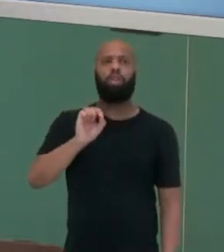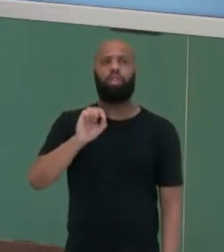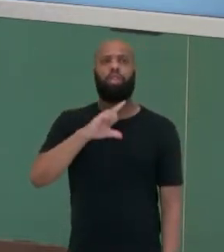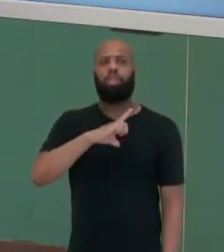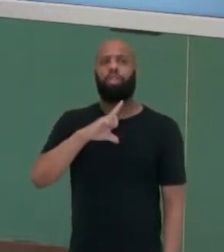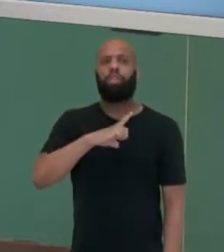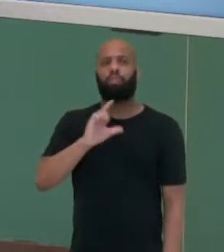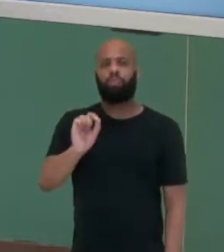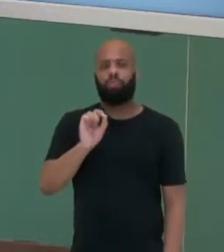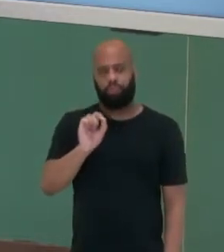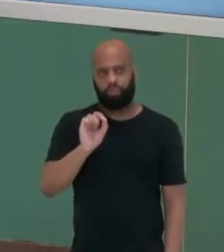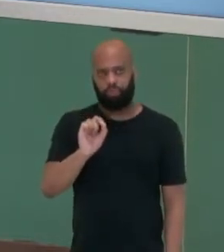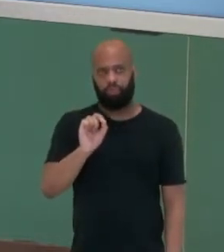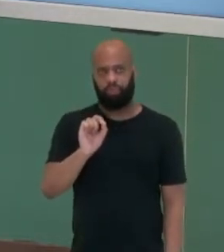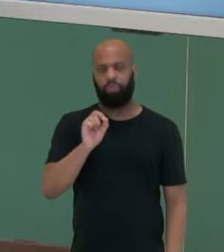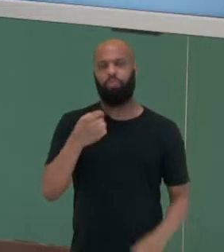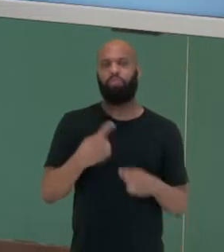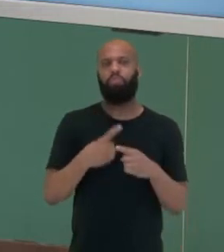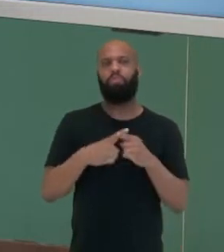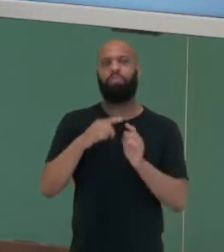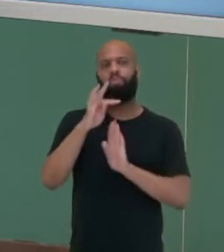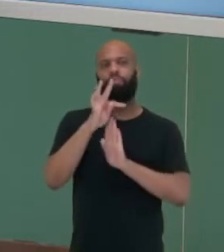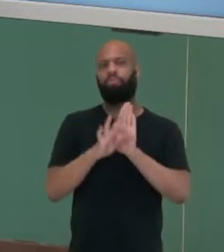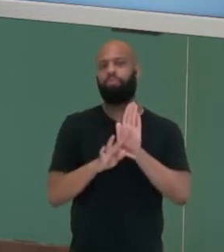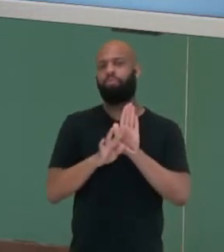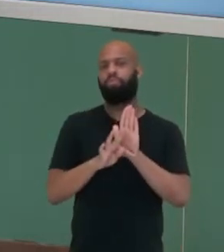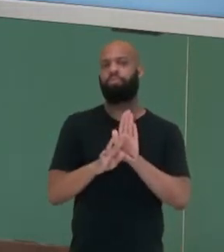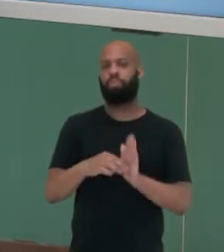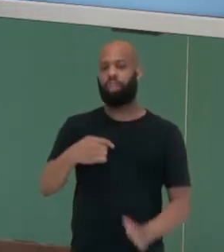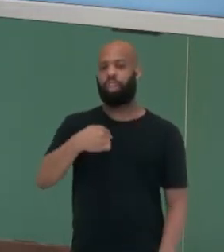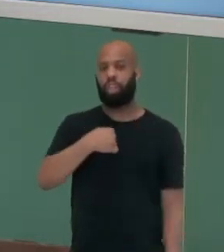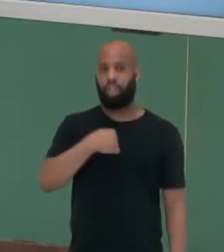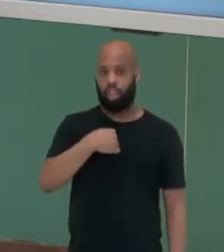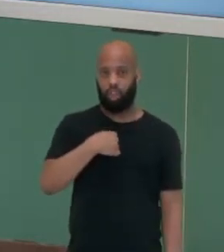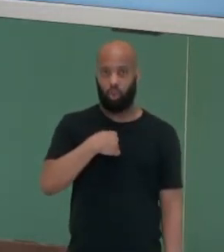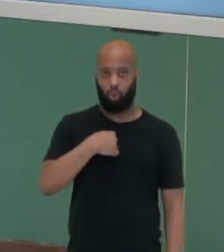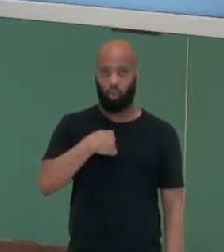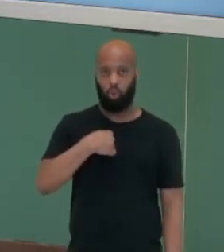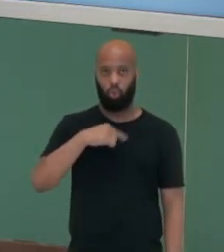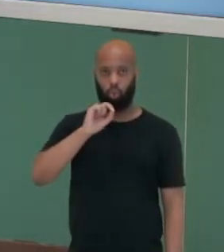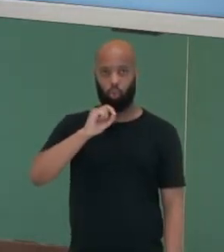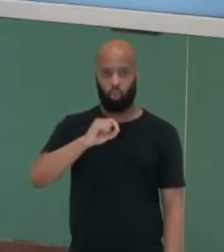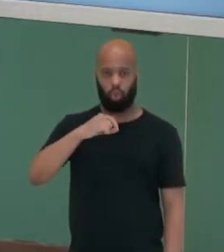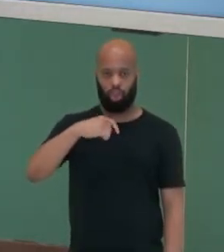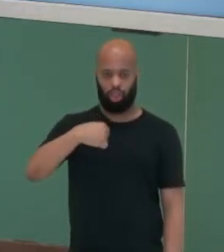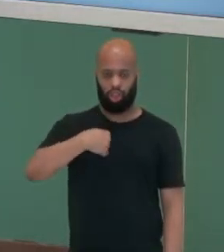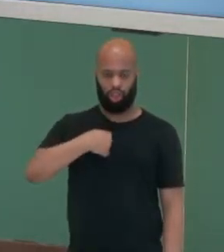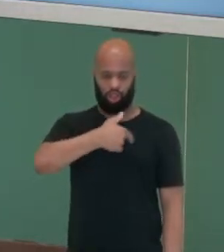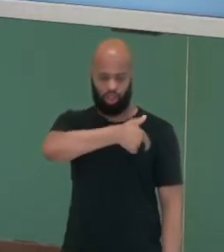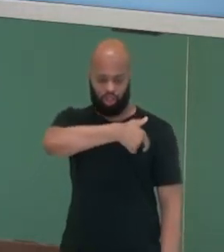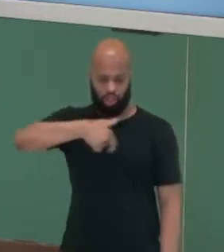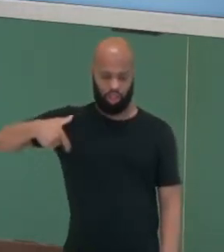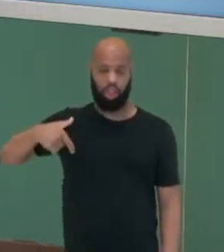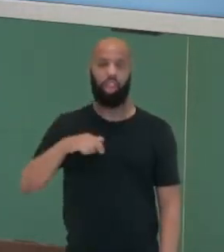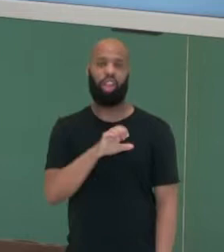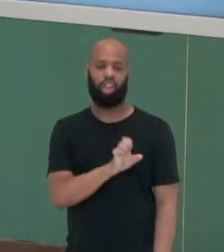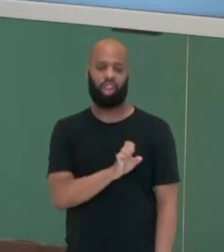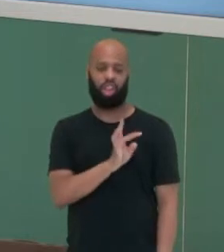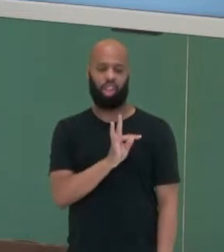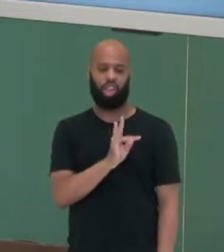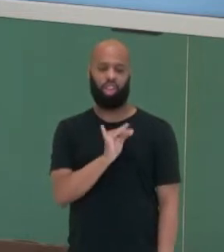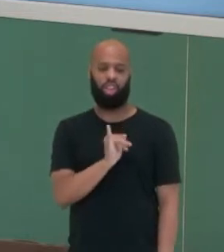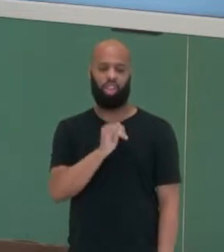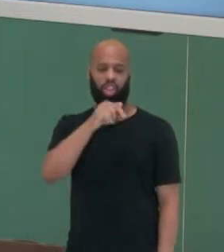texto? O texto chamado Eu, Etiqueta. Tem alguma relação com o texto que nós